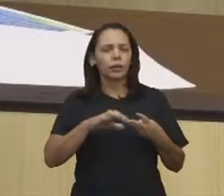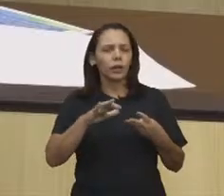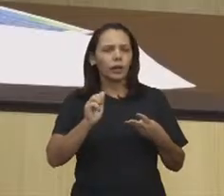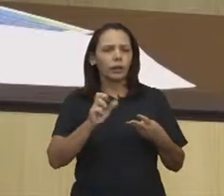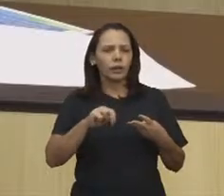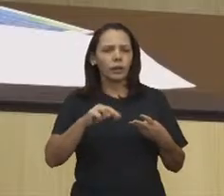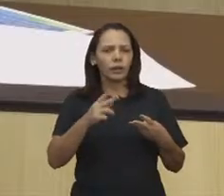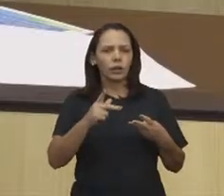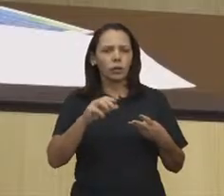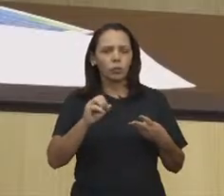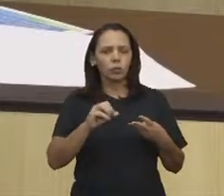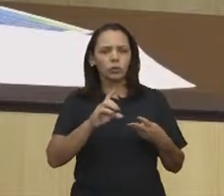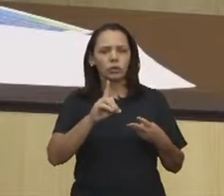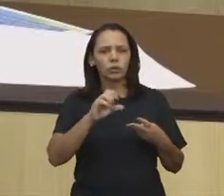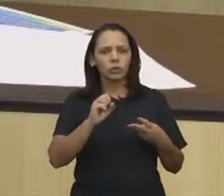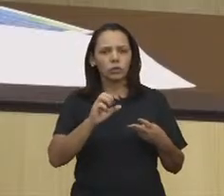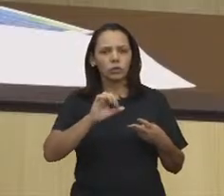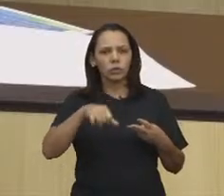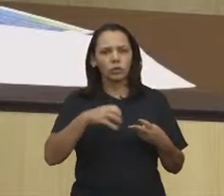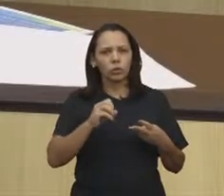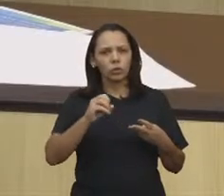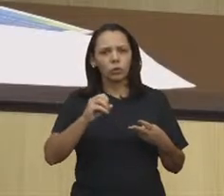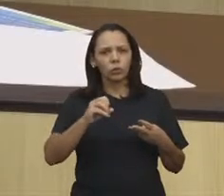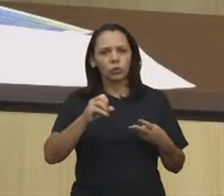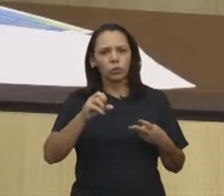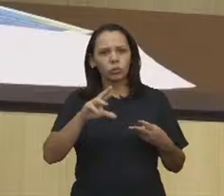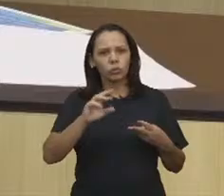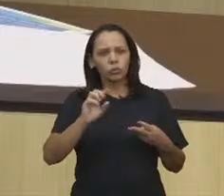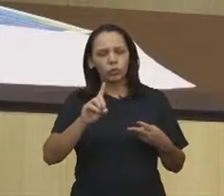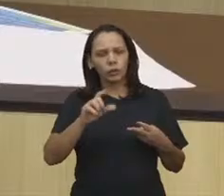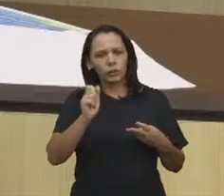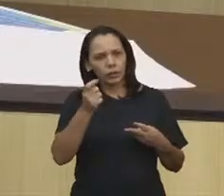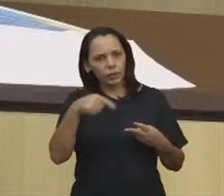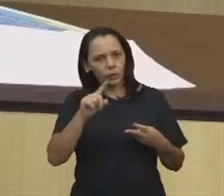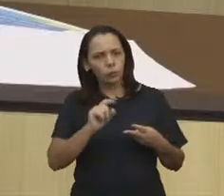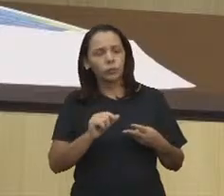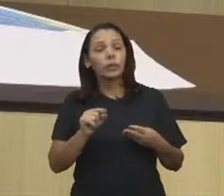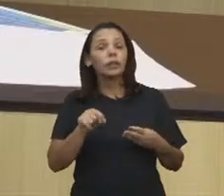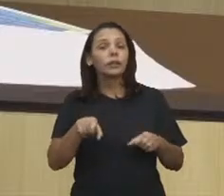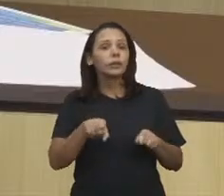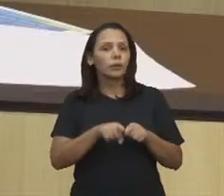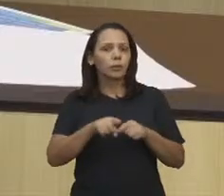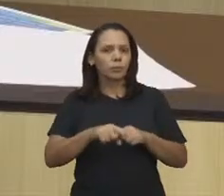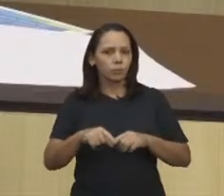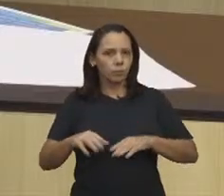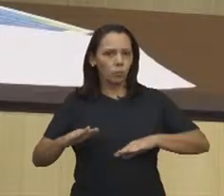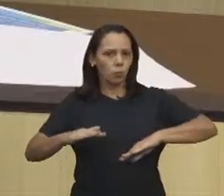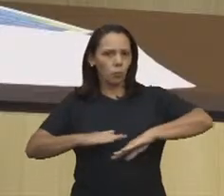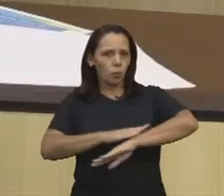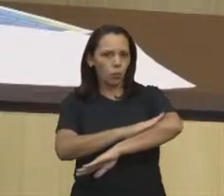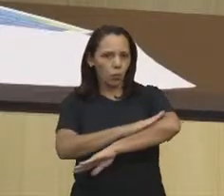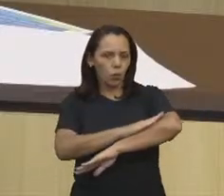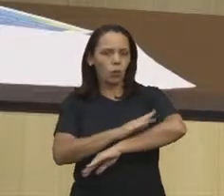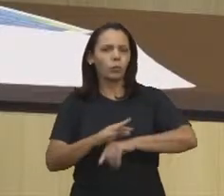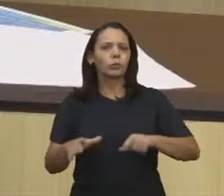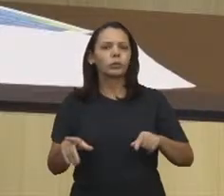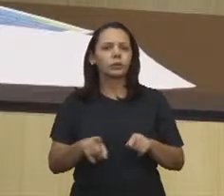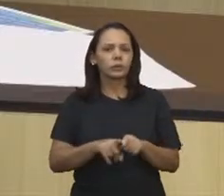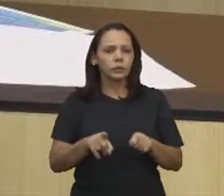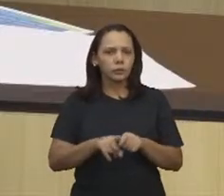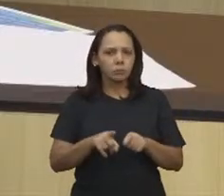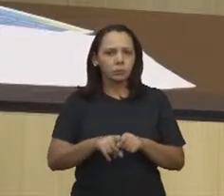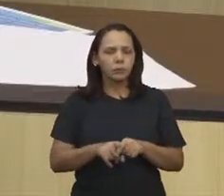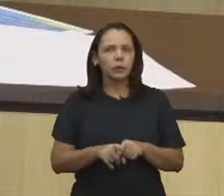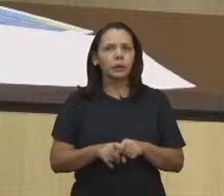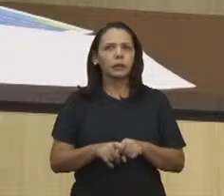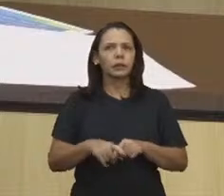menos uns 40 caminhões de entulho jogado, também, né? E acho que na Nilo Máximo também, numa